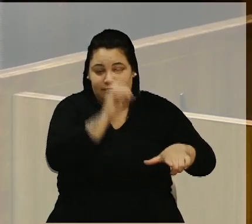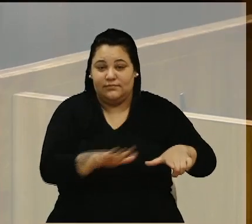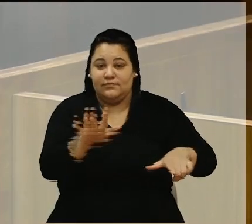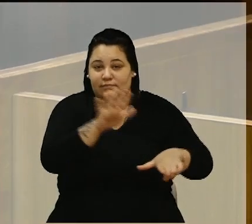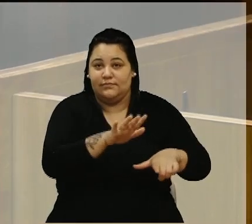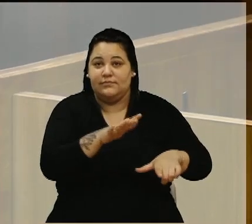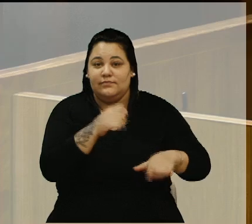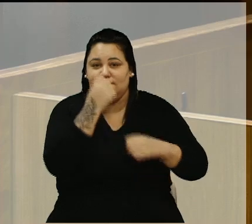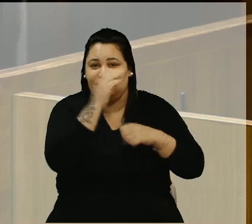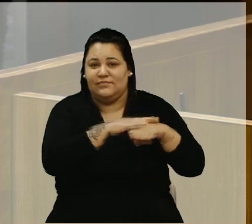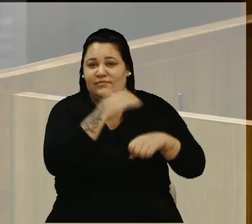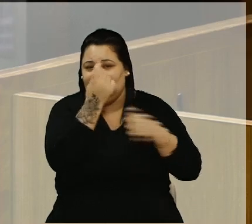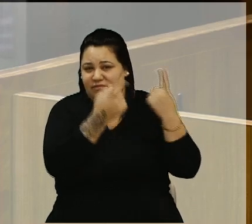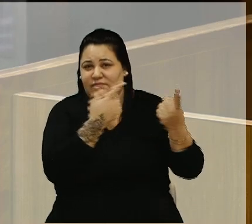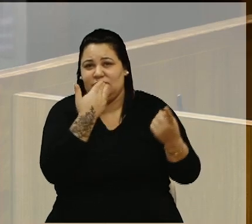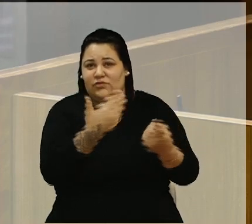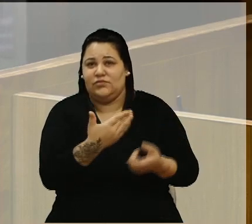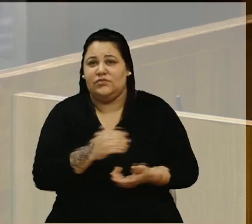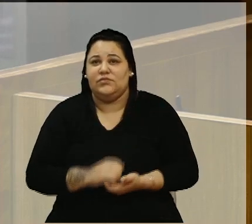parte que não...